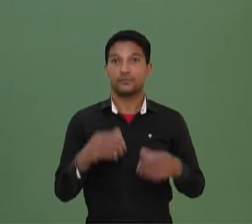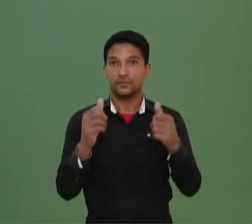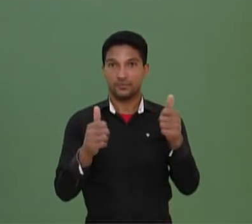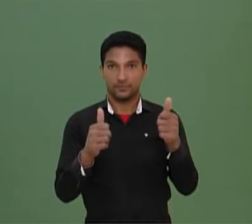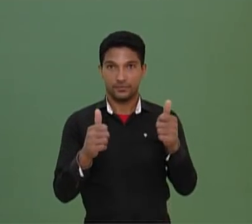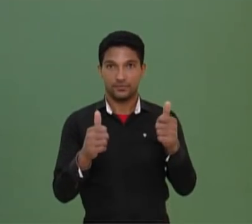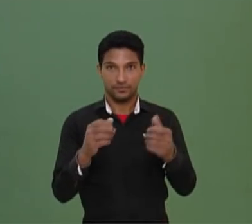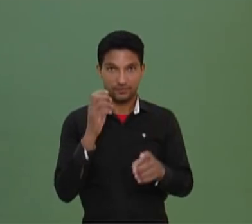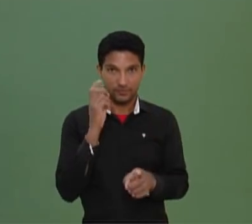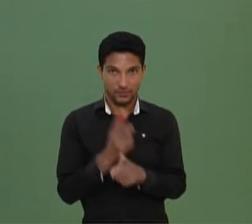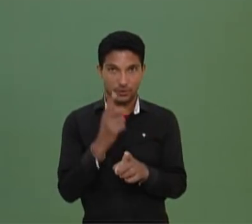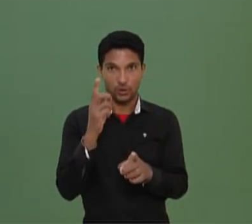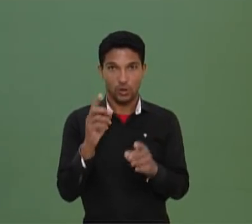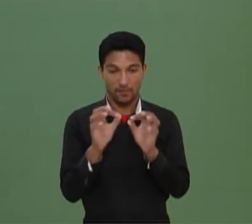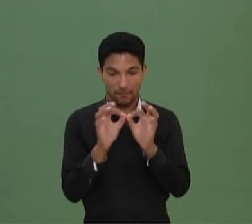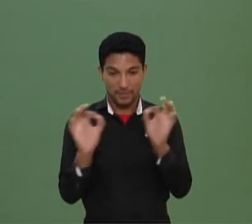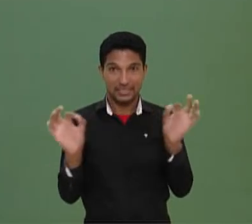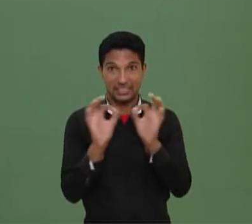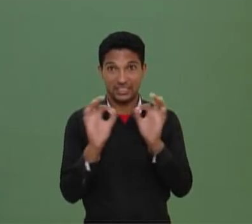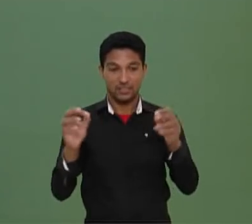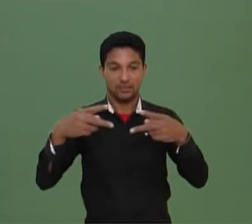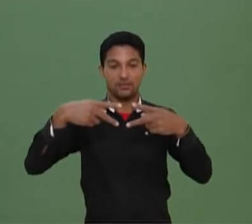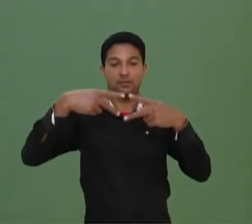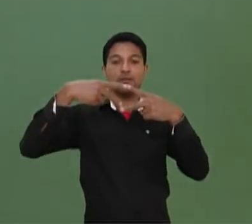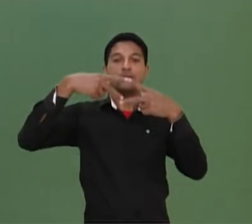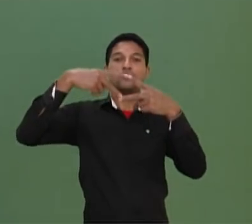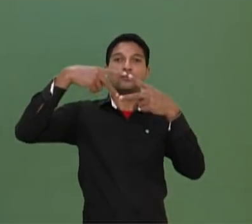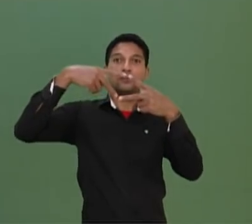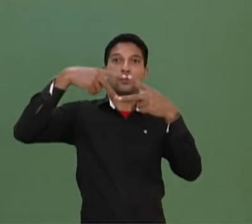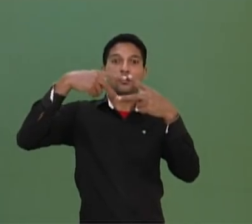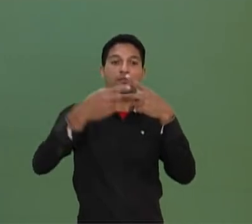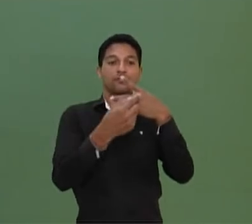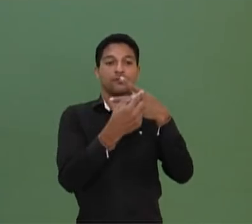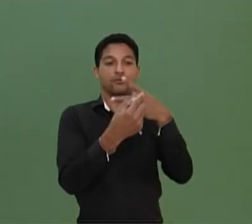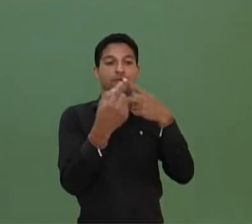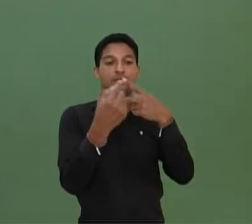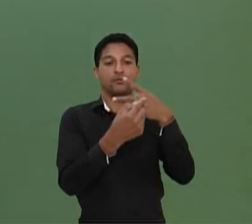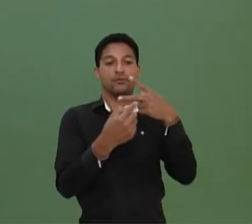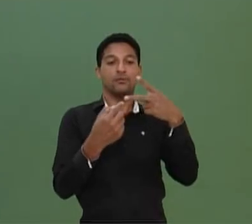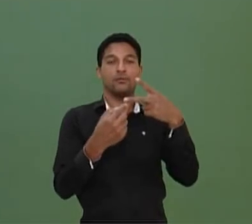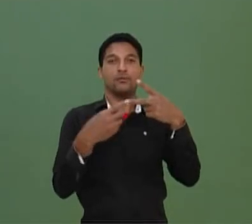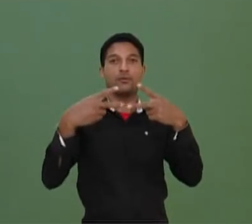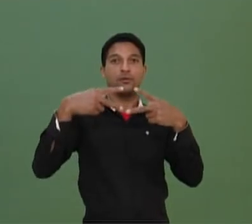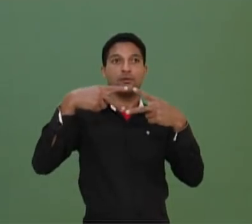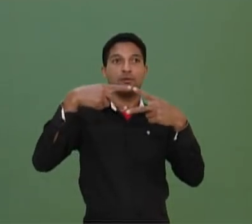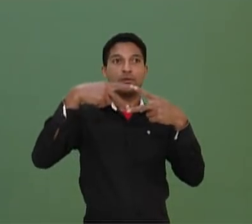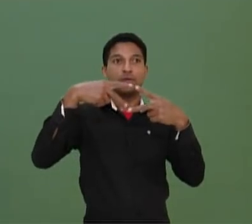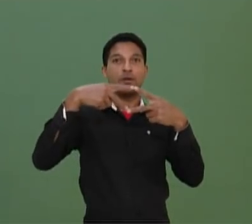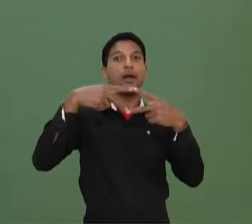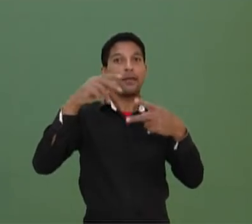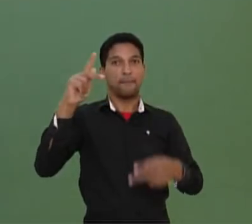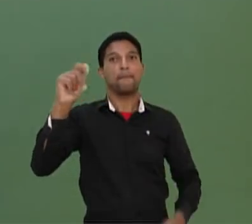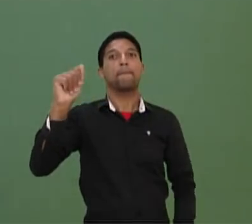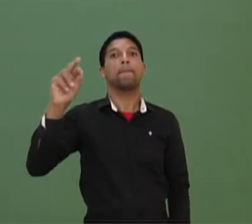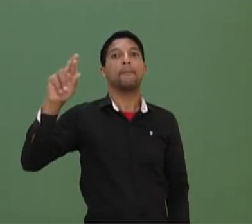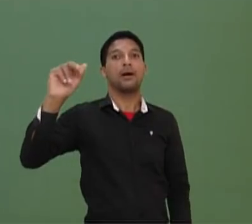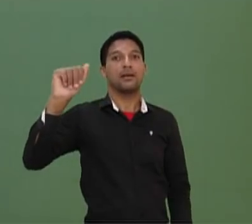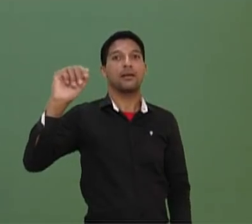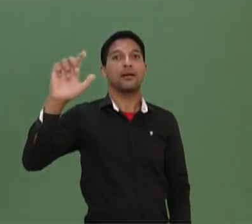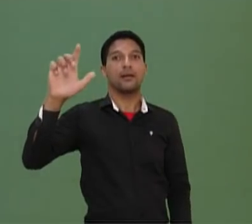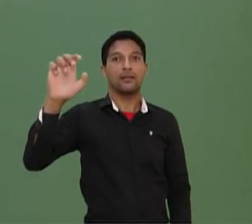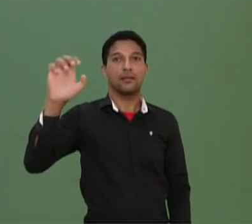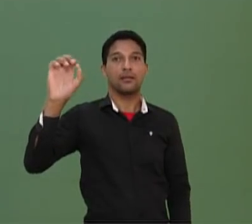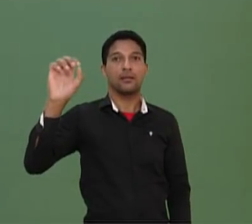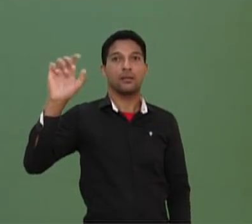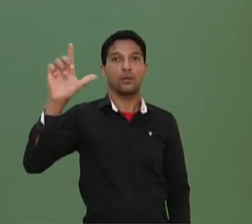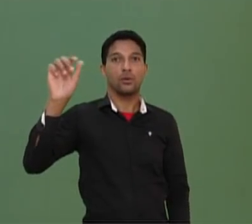E aí, descobriu a medida de cada ângulo do paralelogramo? Aquela figura lá do slide é realmente um paralelogramo, tá? Tá certinho.